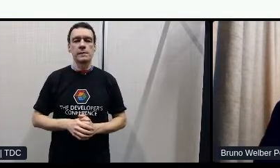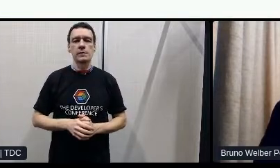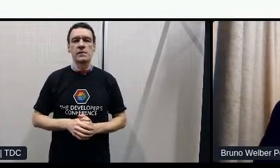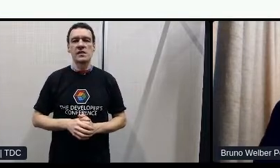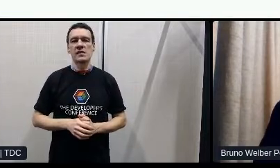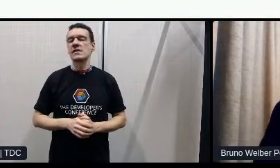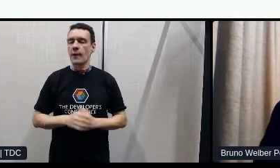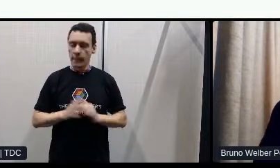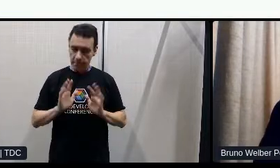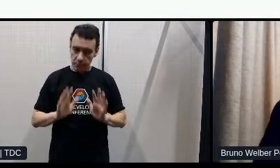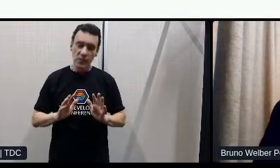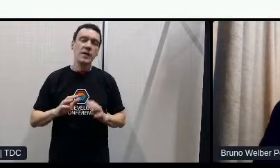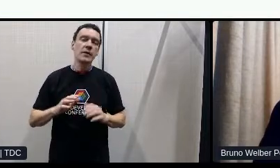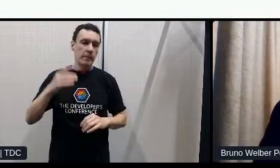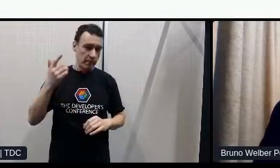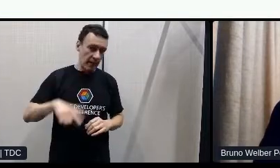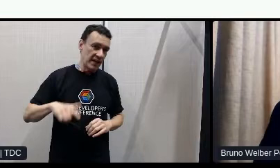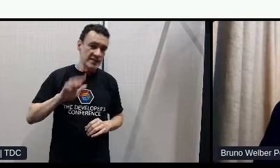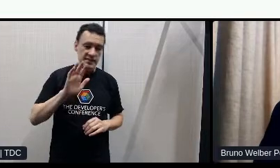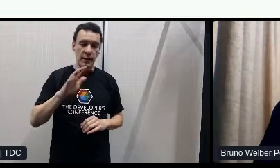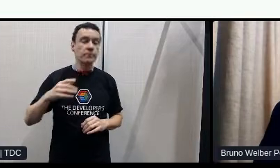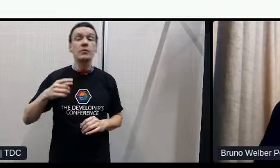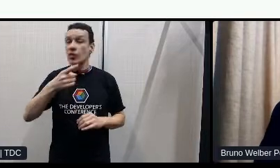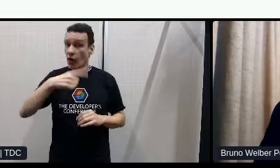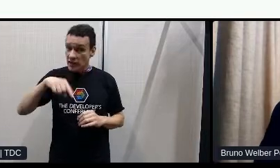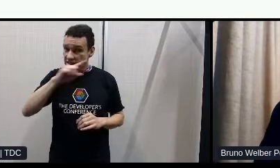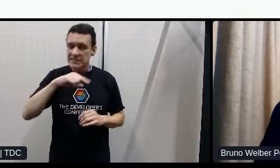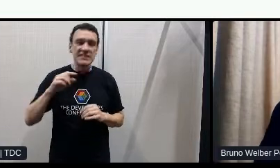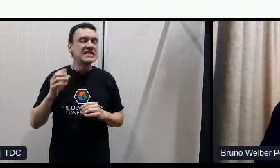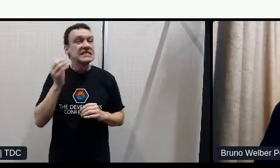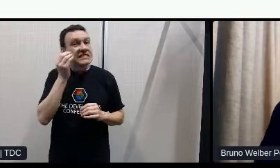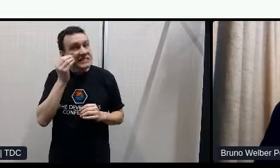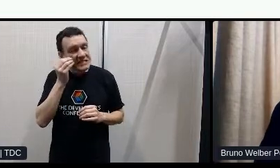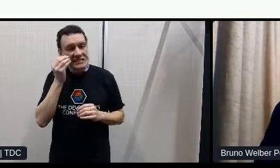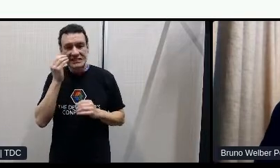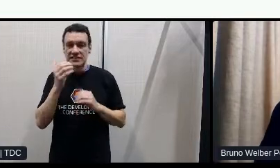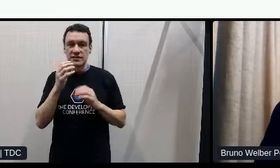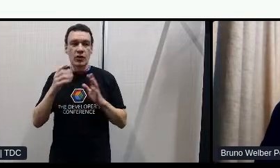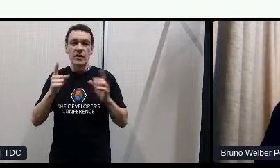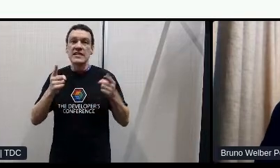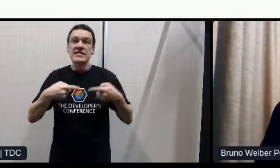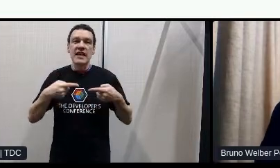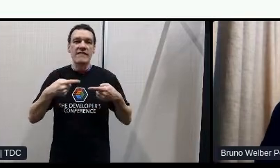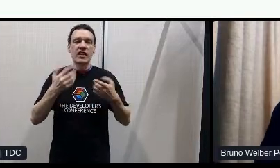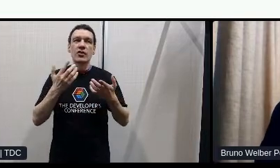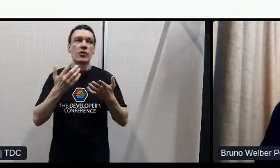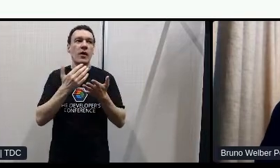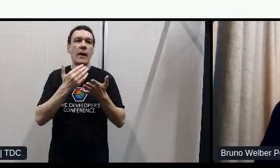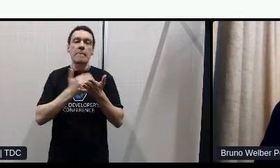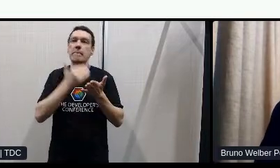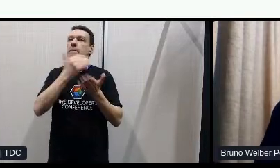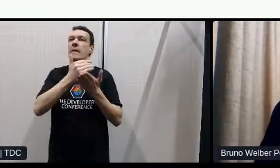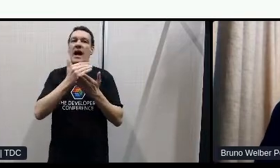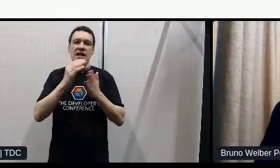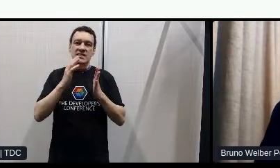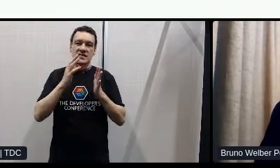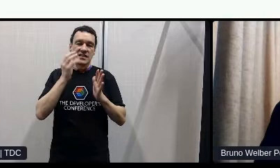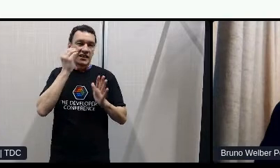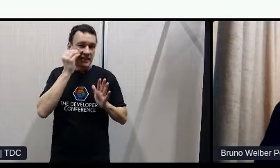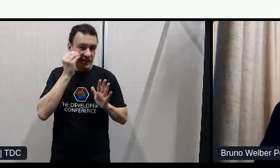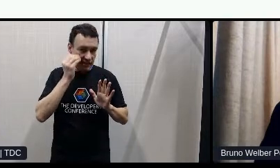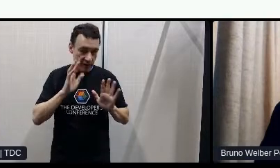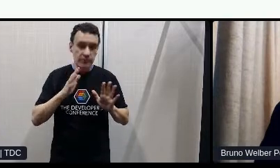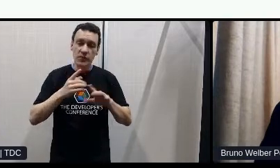Além disso, a gente se propôs alguns desafios, né, que a gente queria fazer essa pesquisa, a gente queria, já